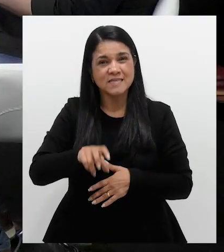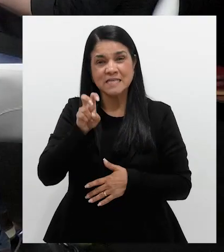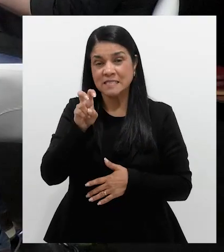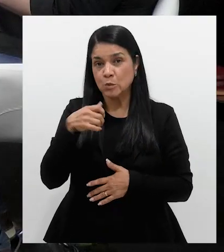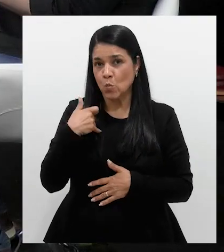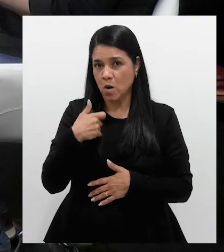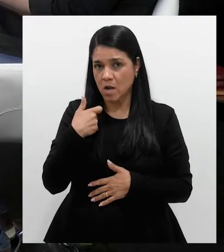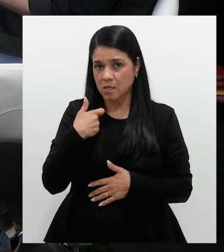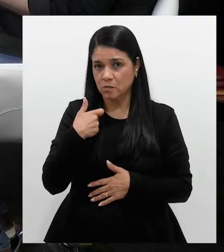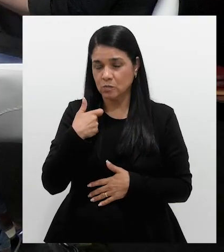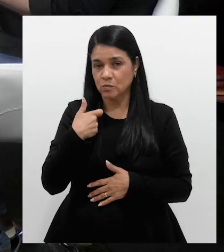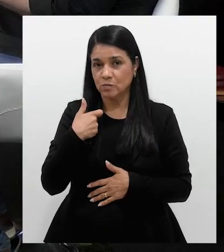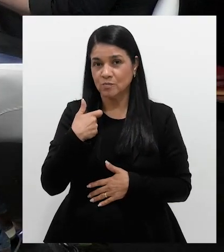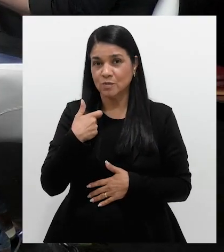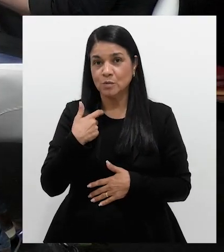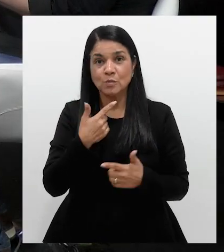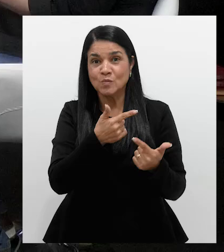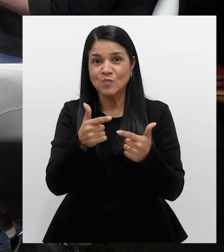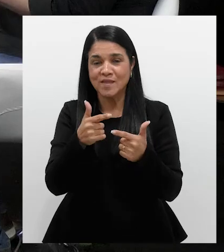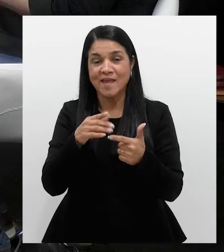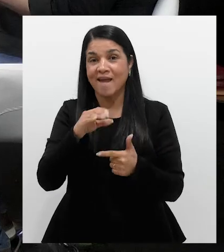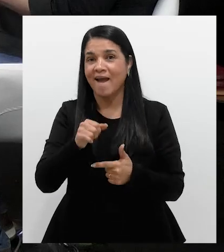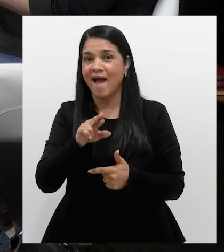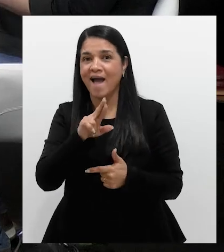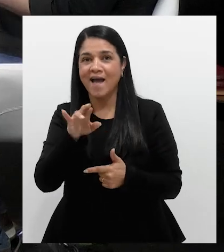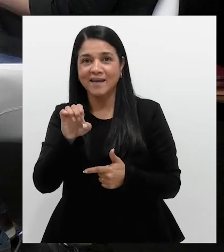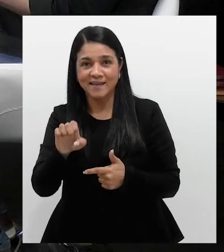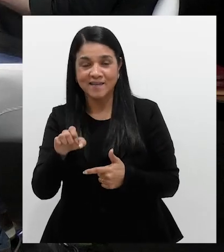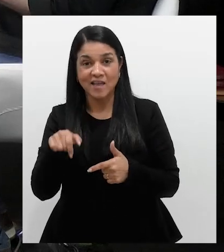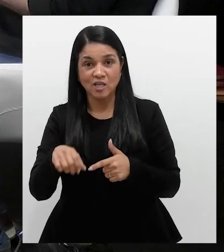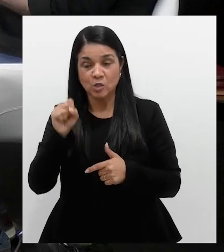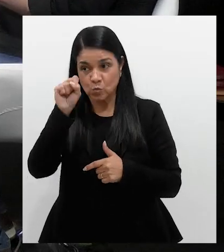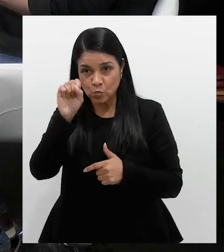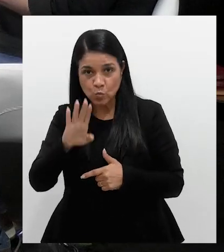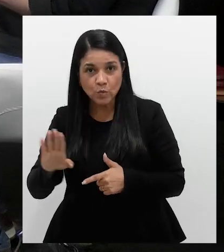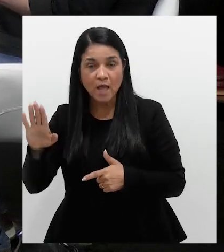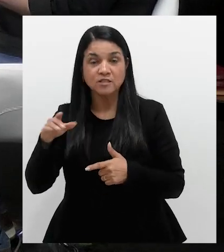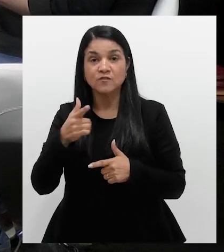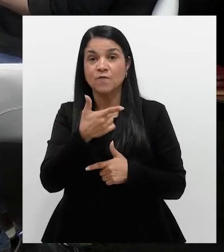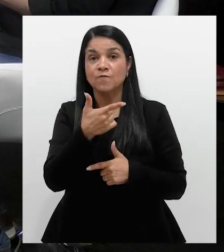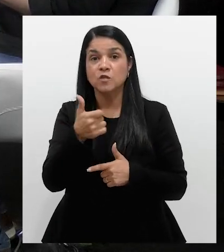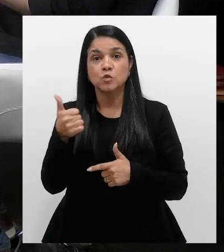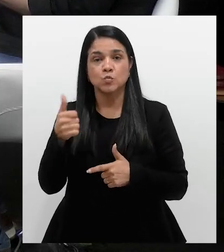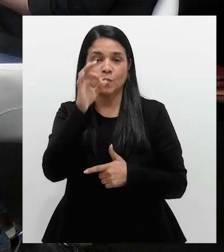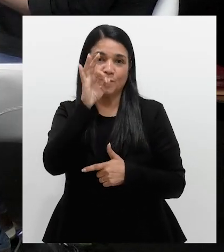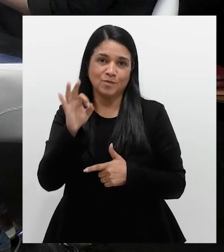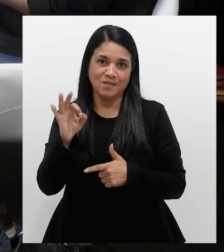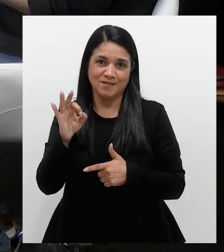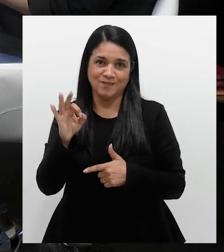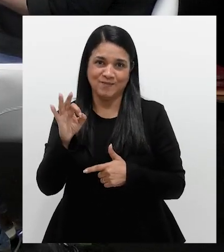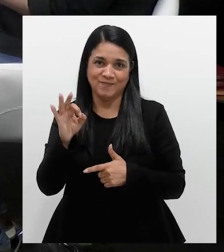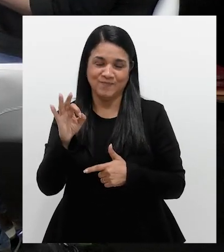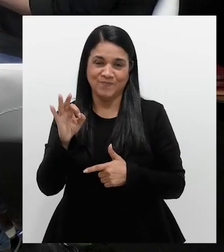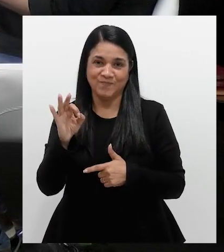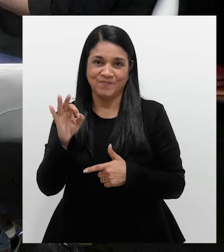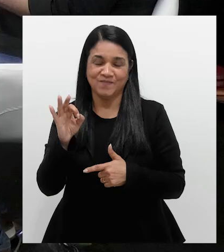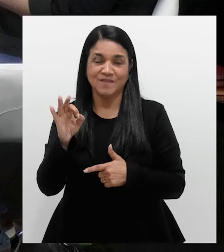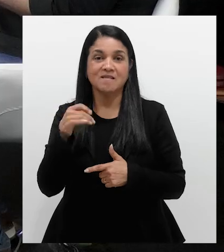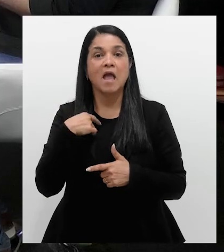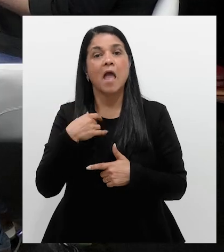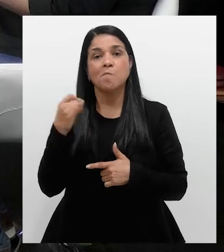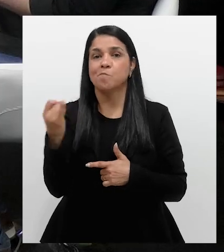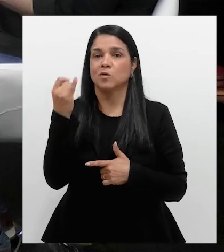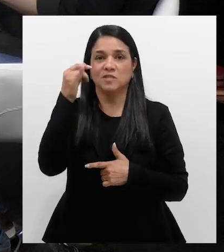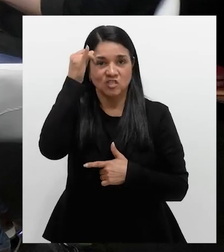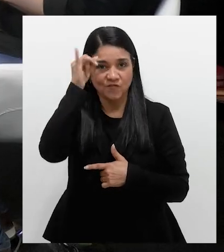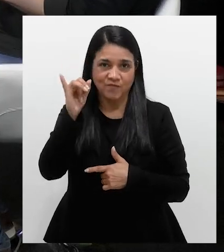5 anos livres de cárie em todo o Brasil, né? Aqui no Sudeste, esse aumento foi de 21%. Daí a importância da prevenção,